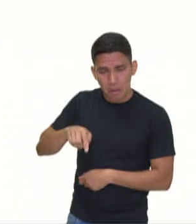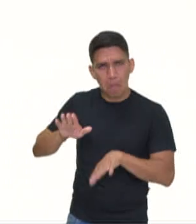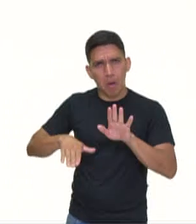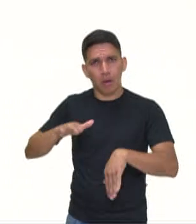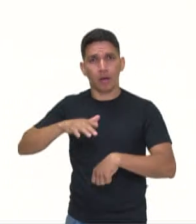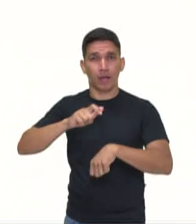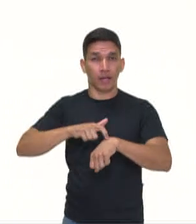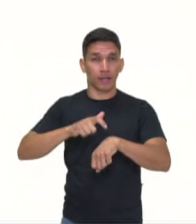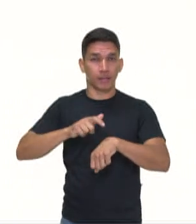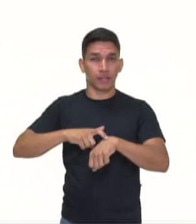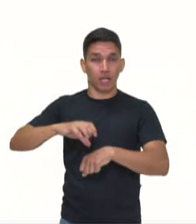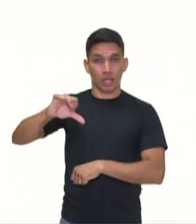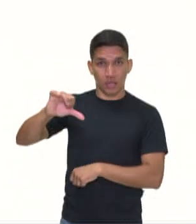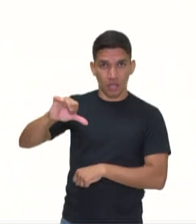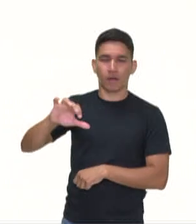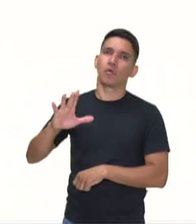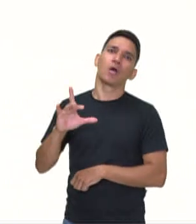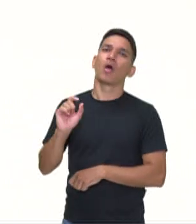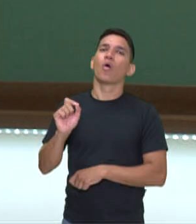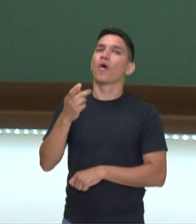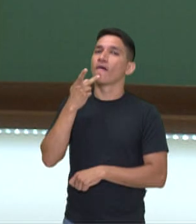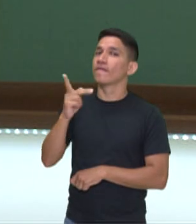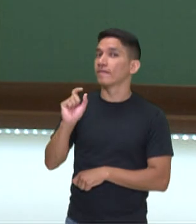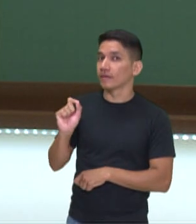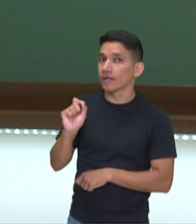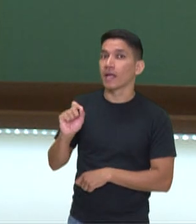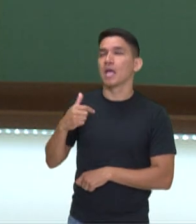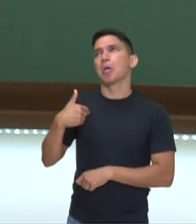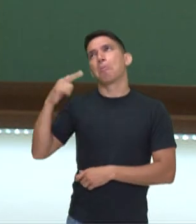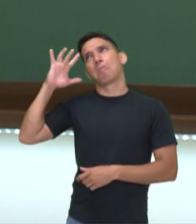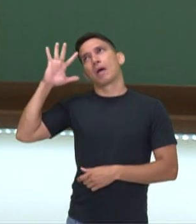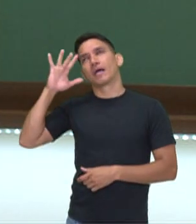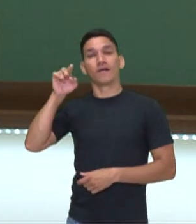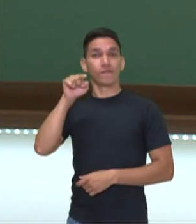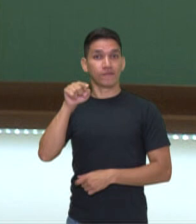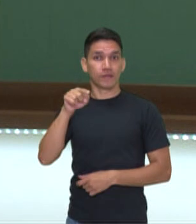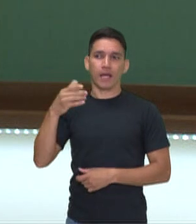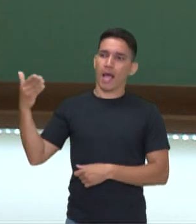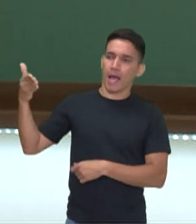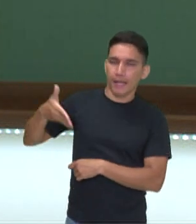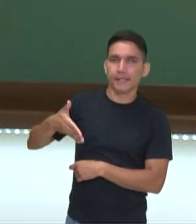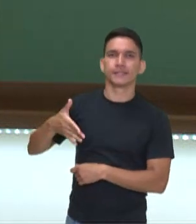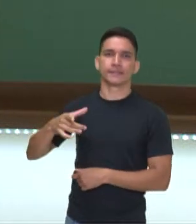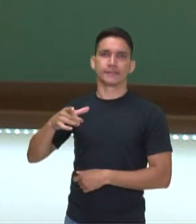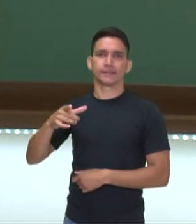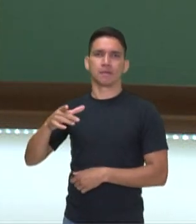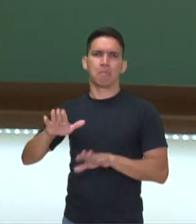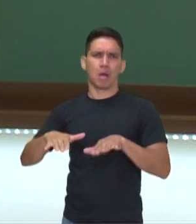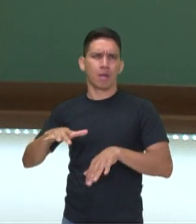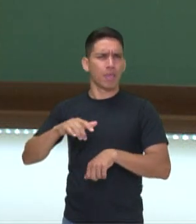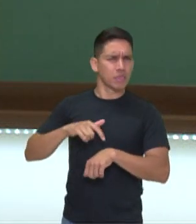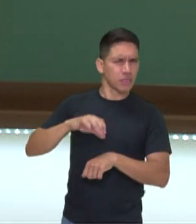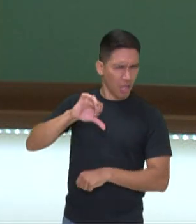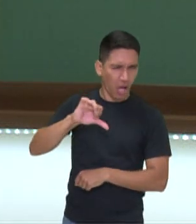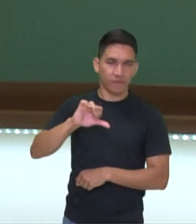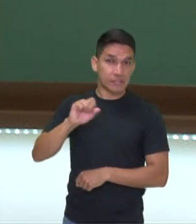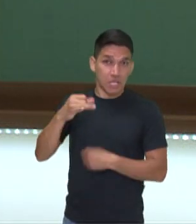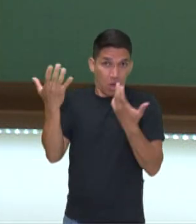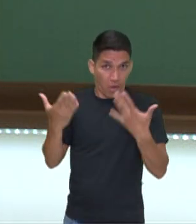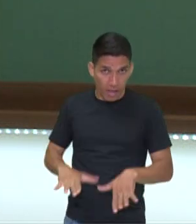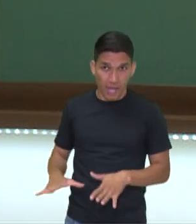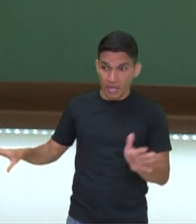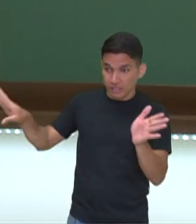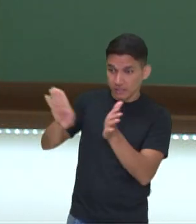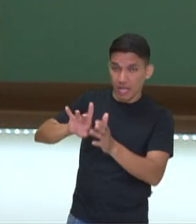for the lecture. Então, eu penso que você aqui pelas 9 se você não quer chegar atrasado